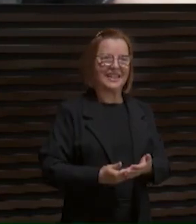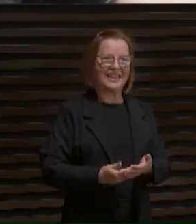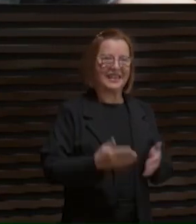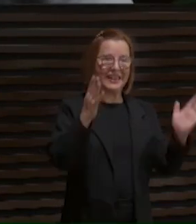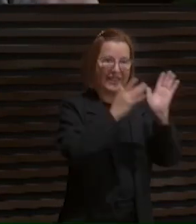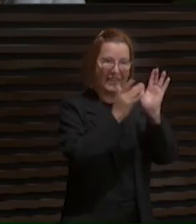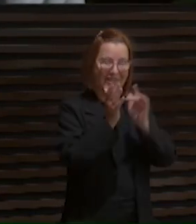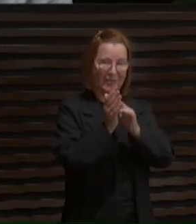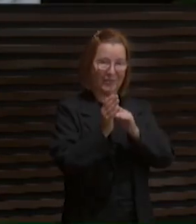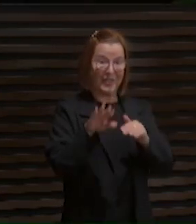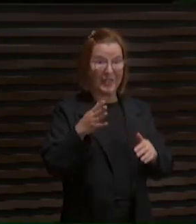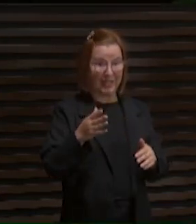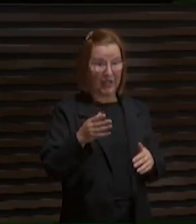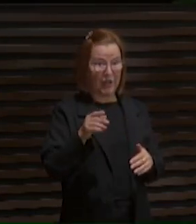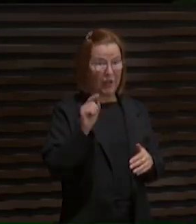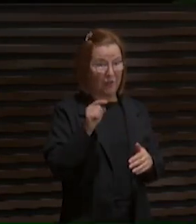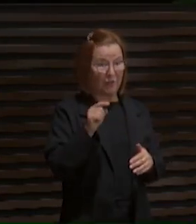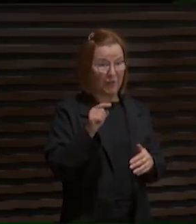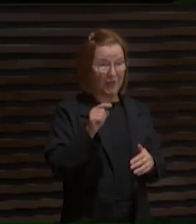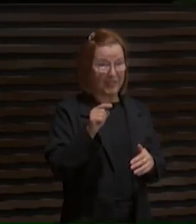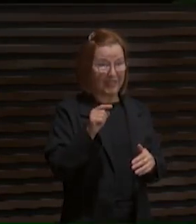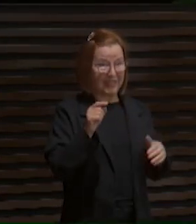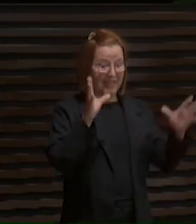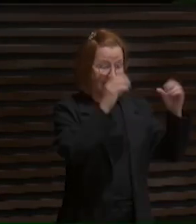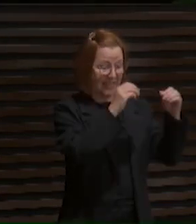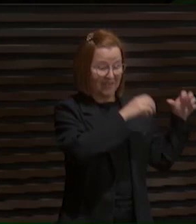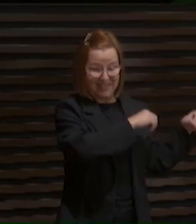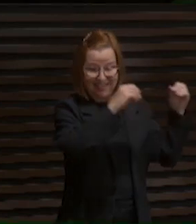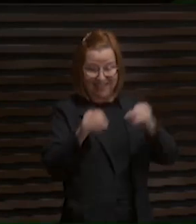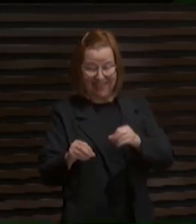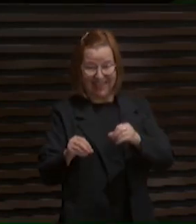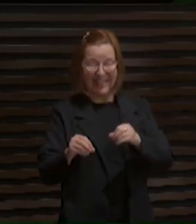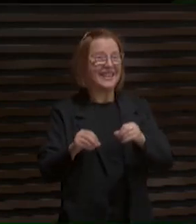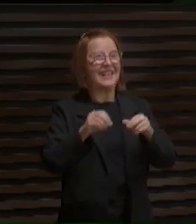das trevas para o reino do Filho, do seu amor, do seu Filho amado.